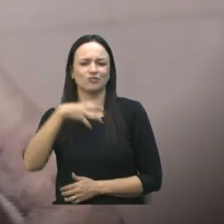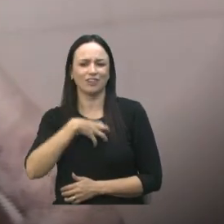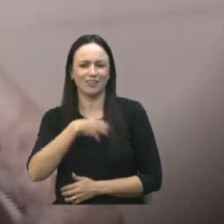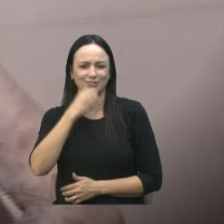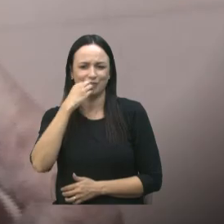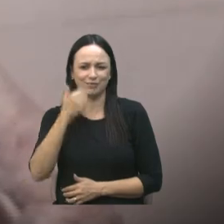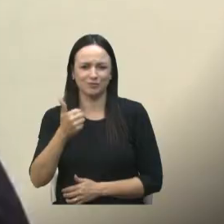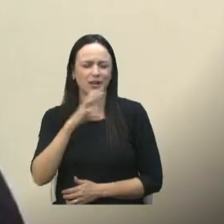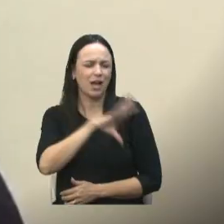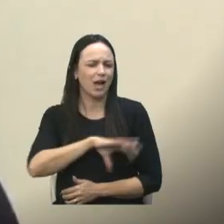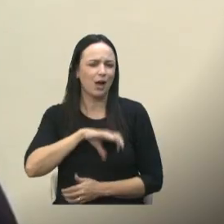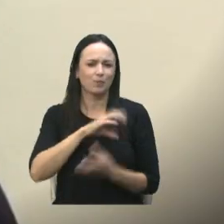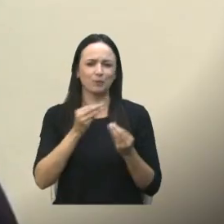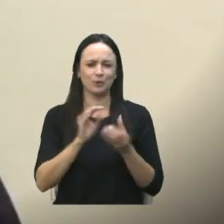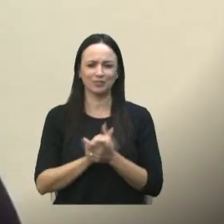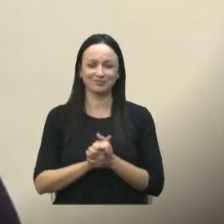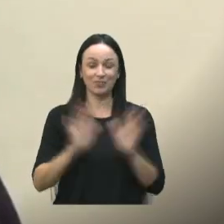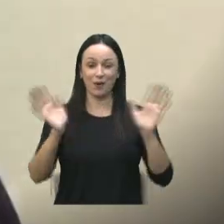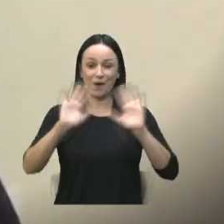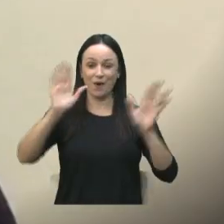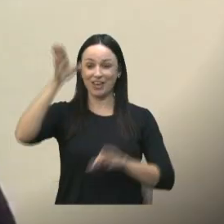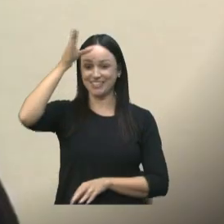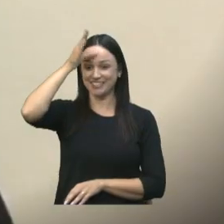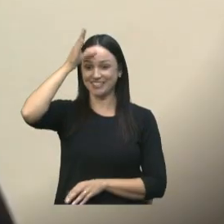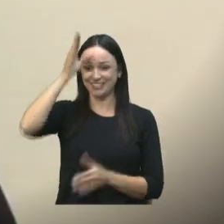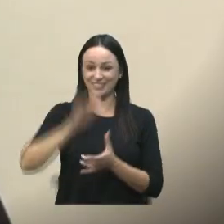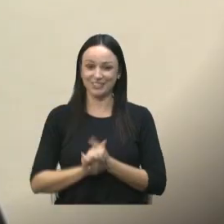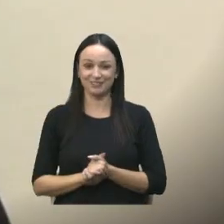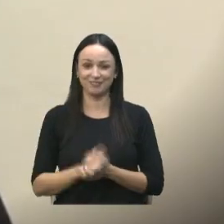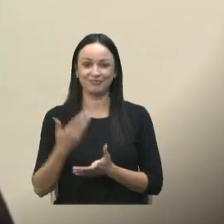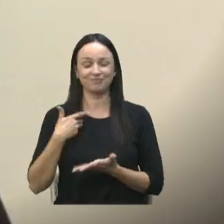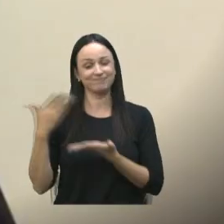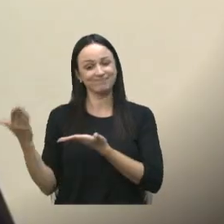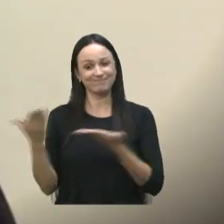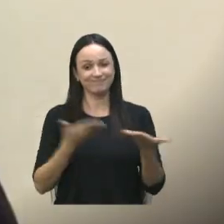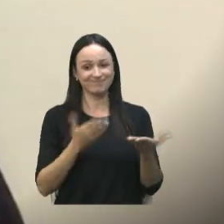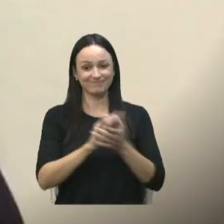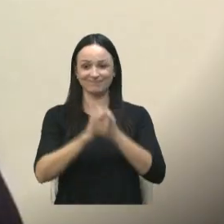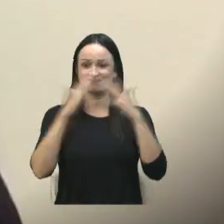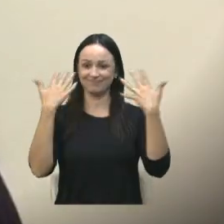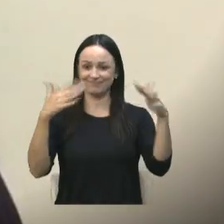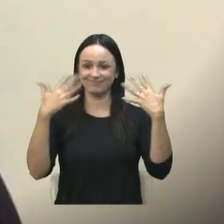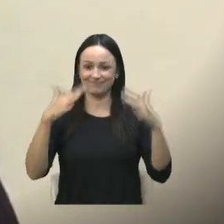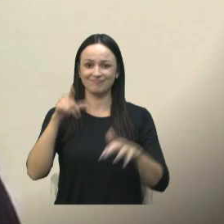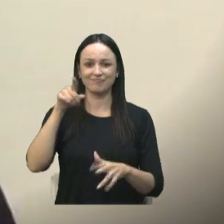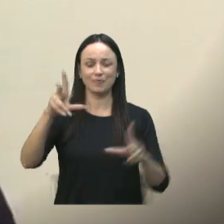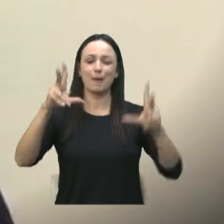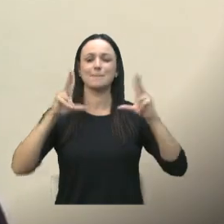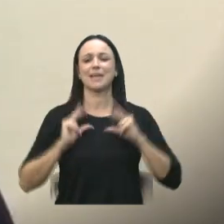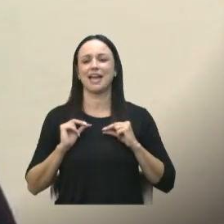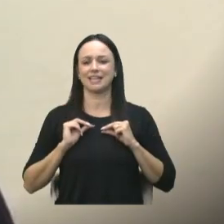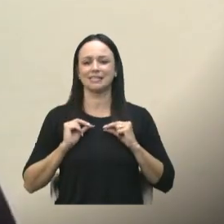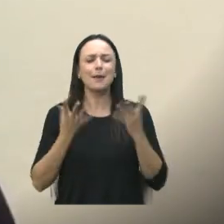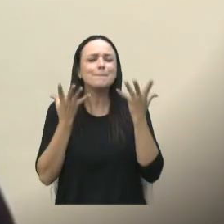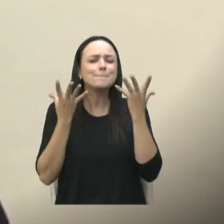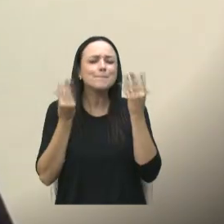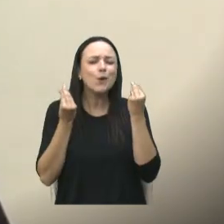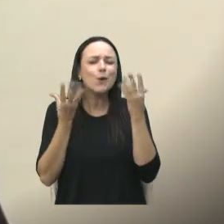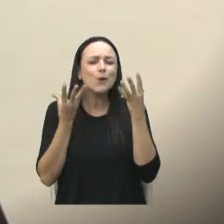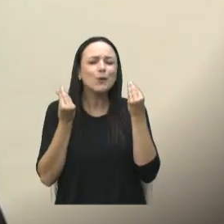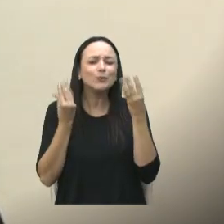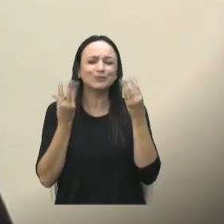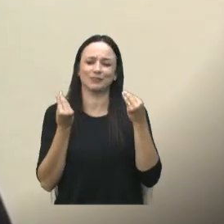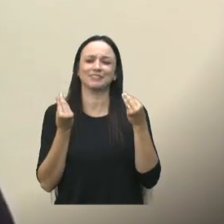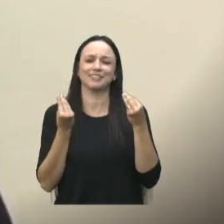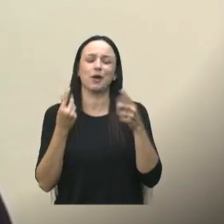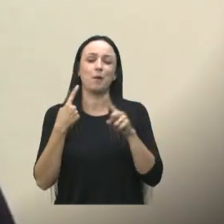Te amo muito. Oi, tio. Vim aqui te parabenizar. Você merece e muito,